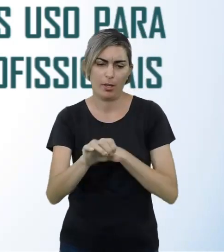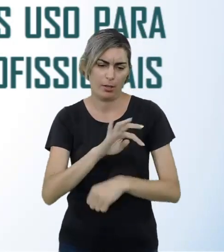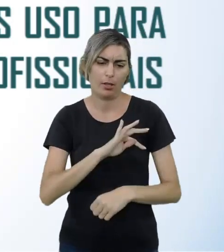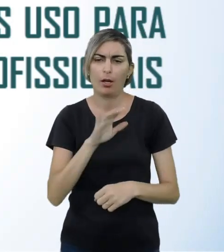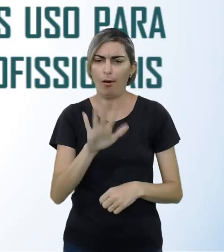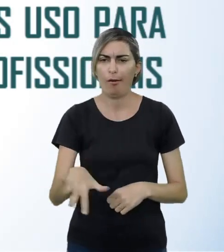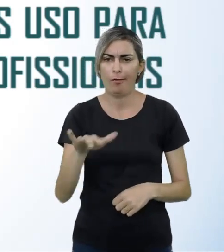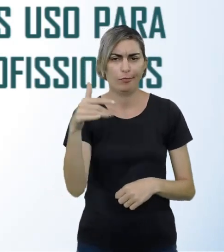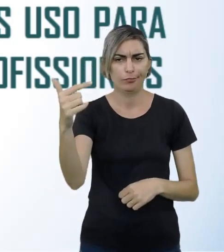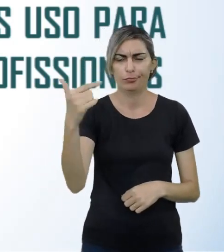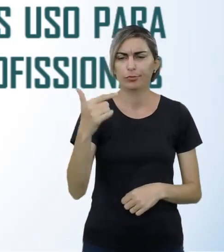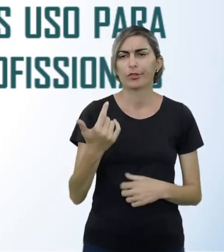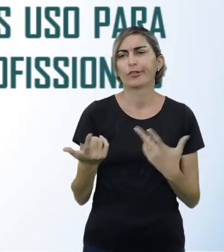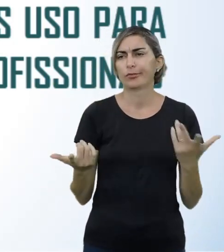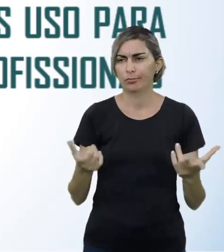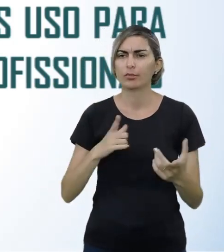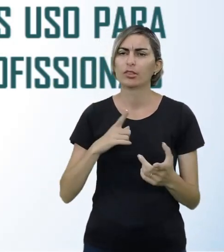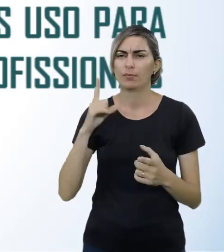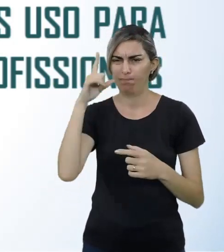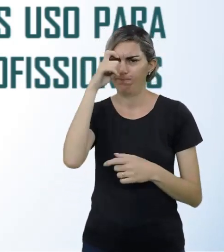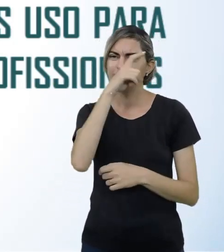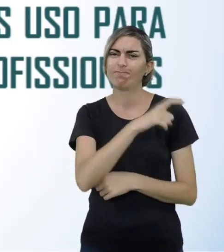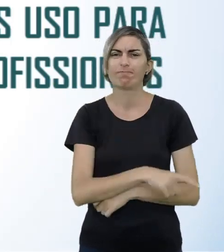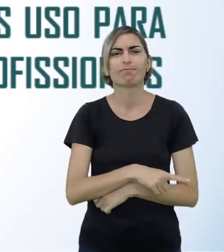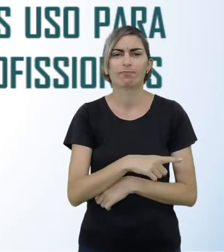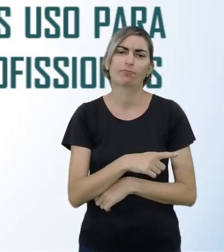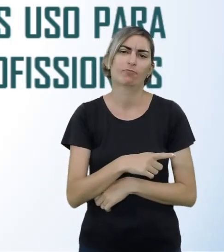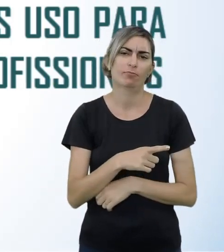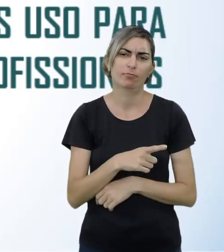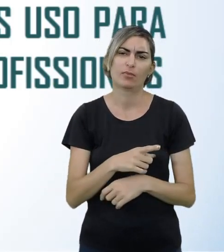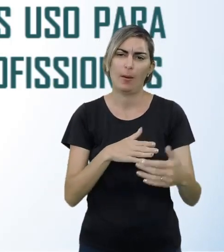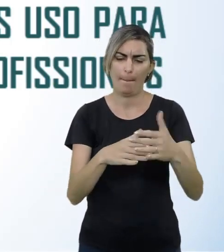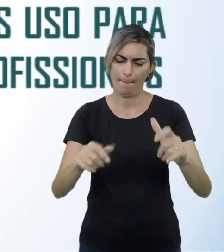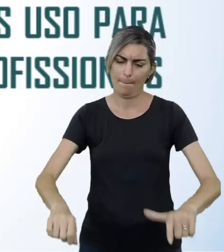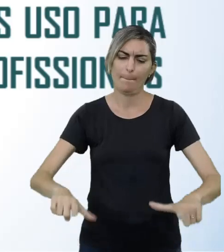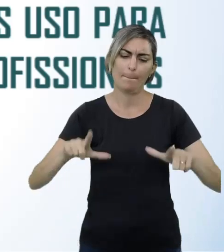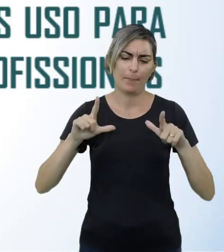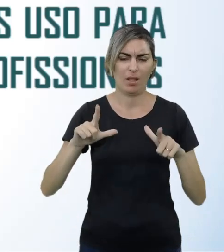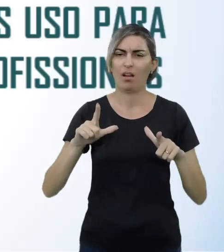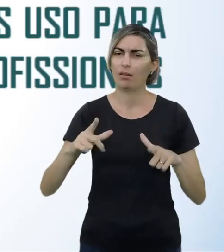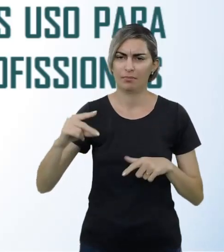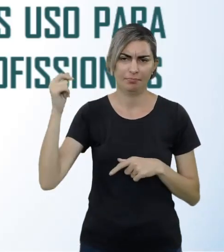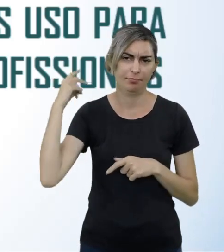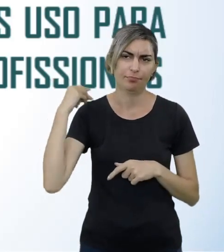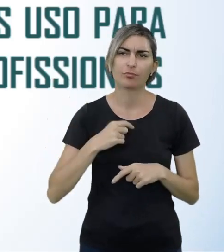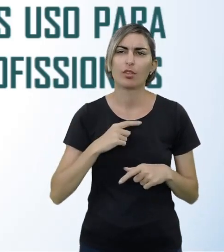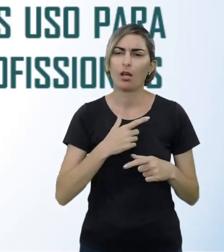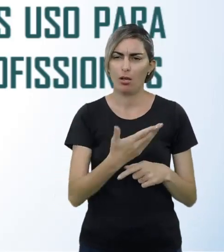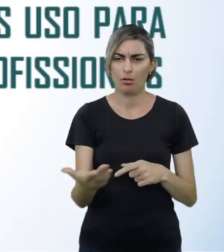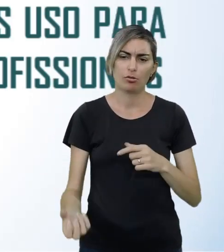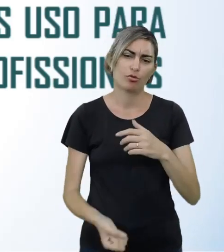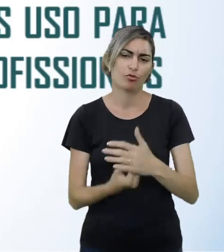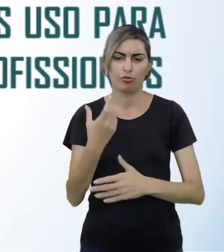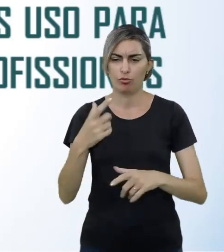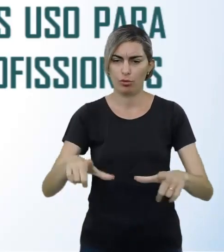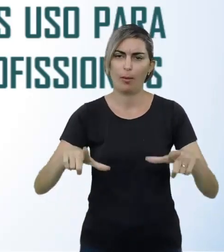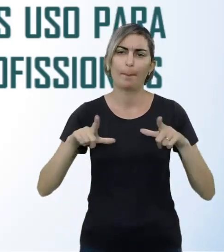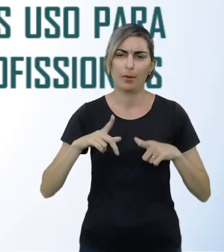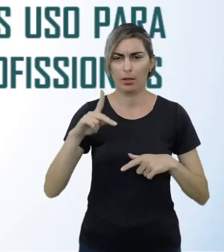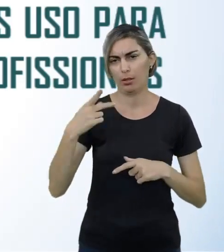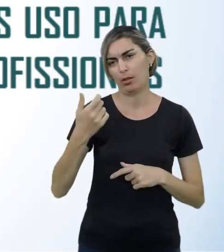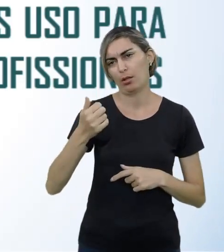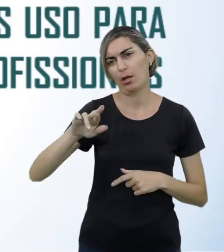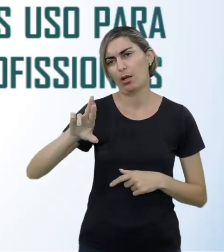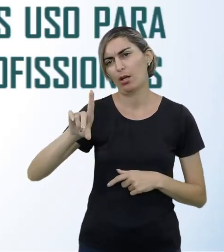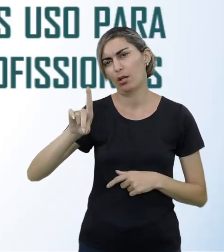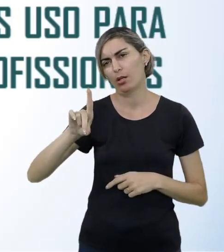área, então eles tinham uma certa dificuldade com as placas convencionais, e dessa demanda que surgiu a placa Arduino. Então,